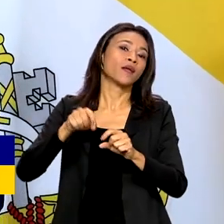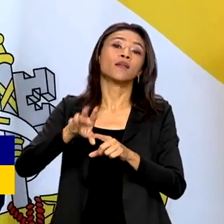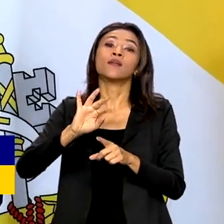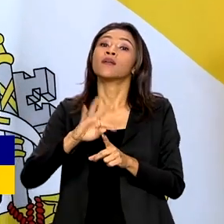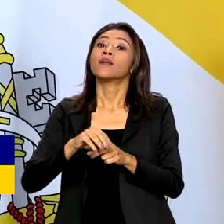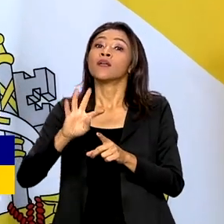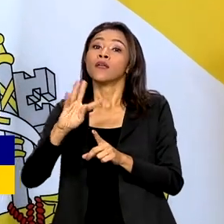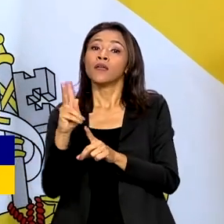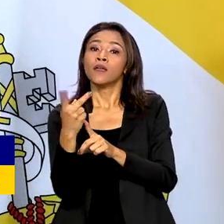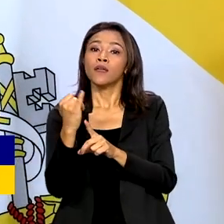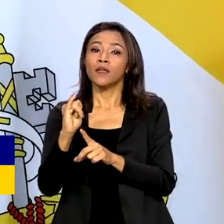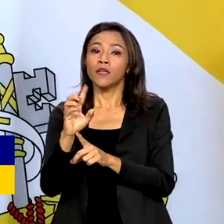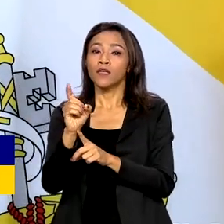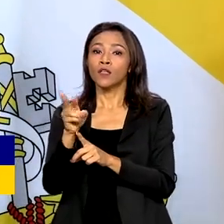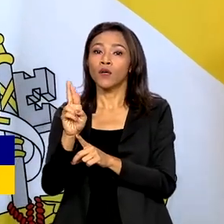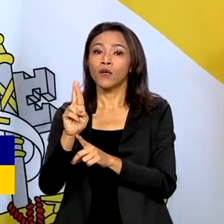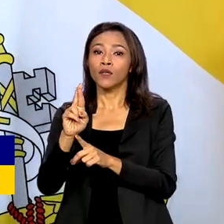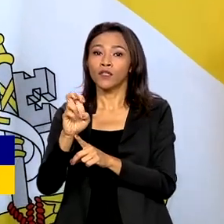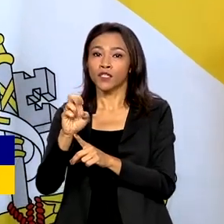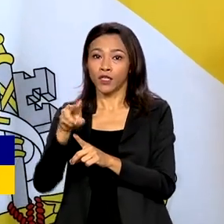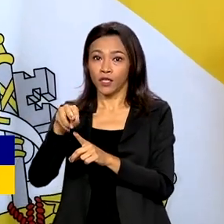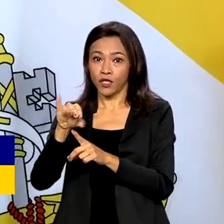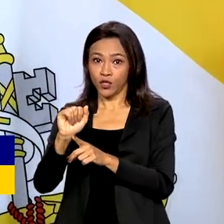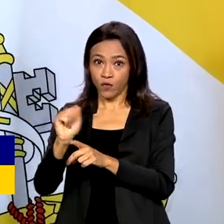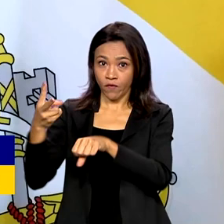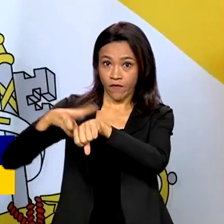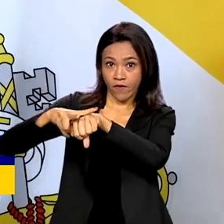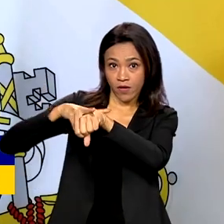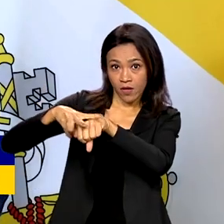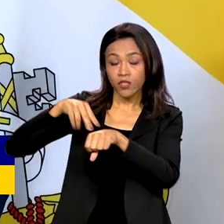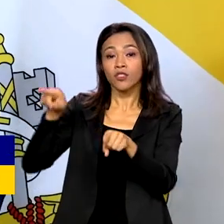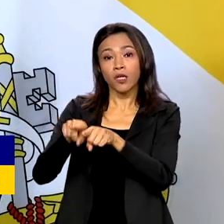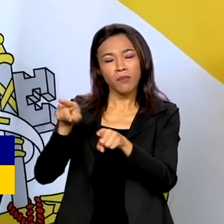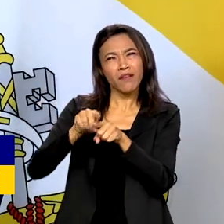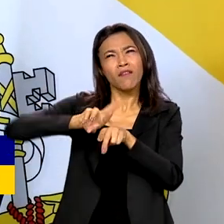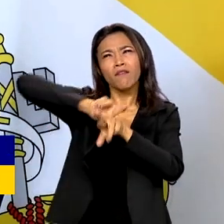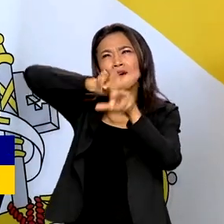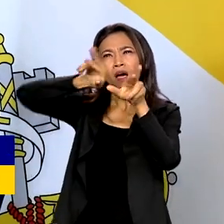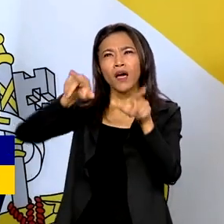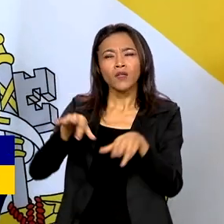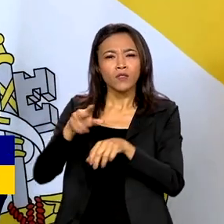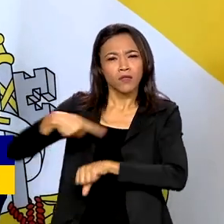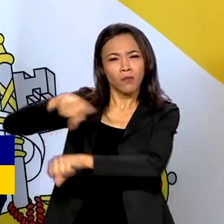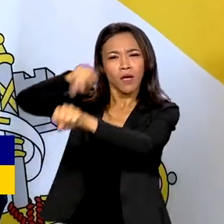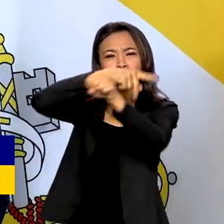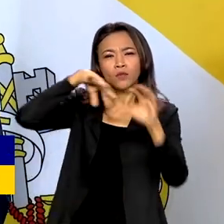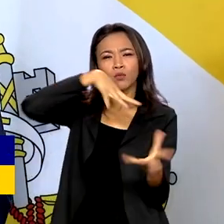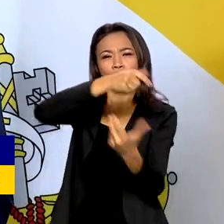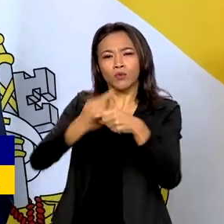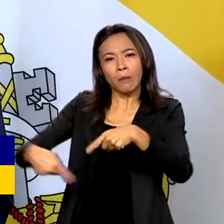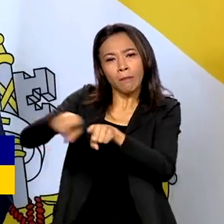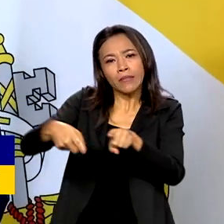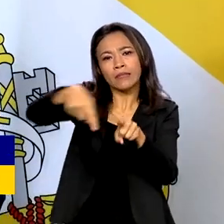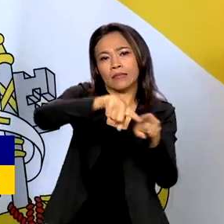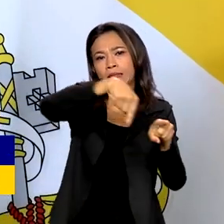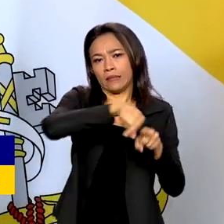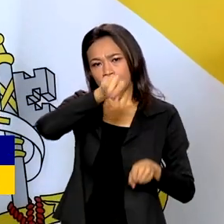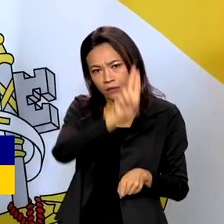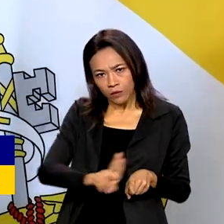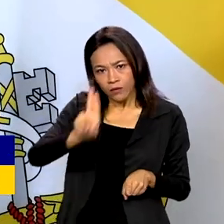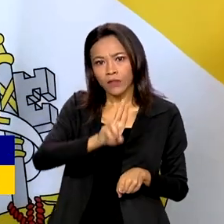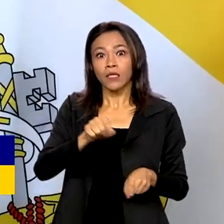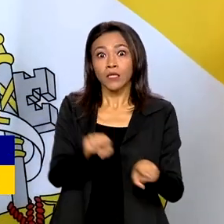vários estados do Nordeste brasileiro. Vários países do mundo estão fazendo parcerias com universidades brasileiras, com empresas